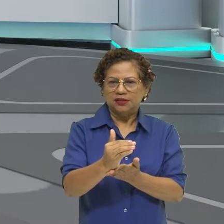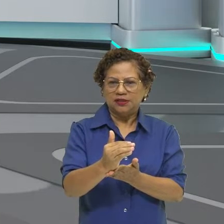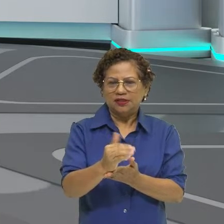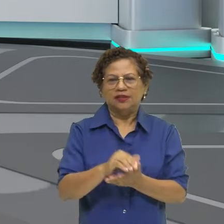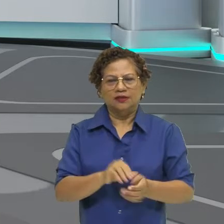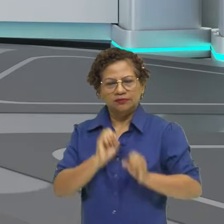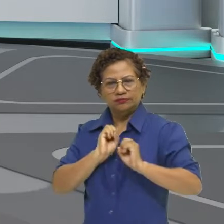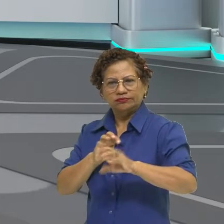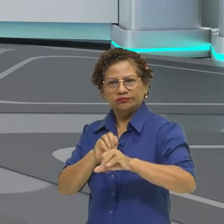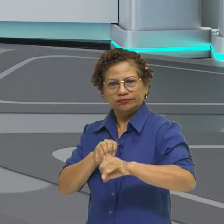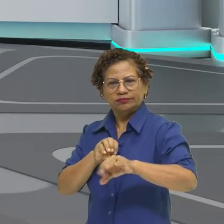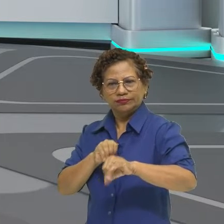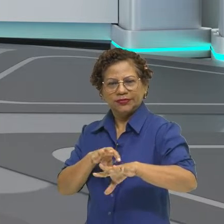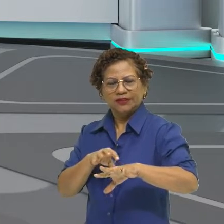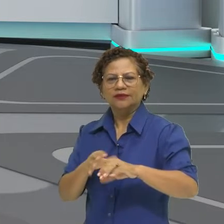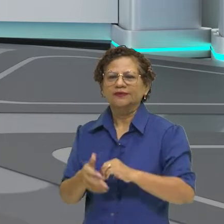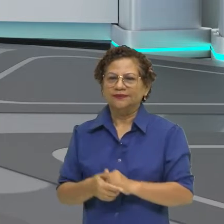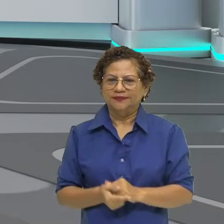para vocês